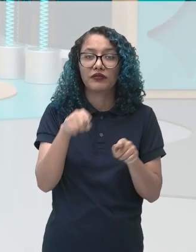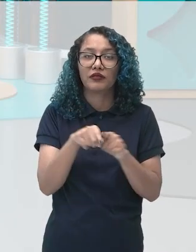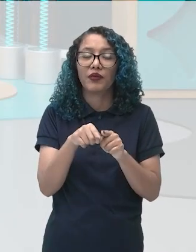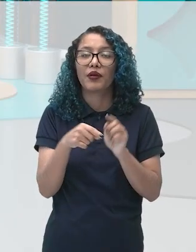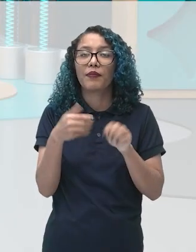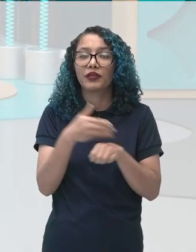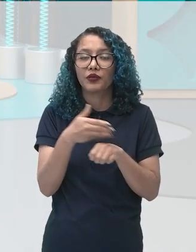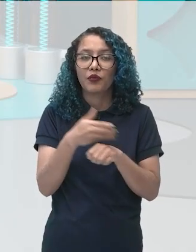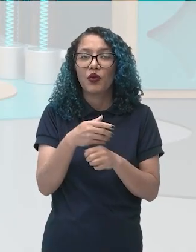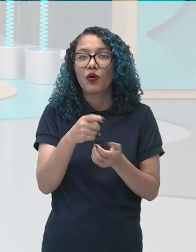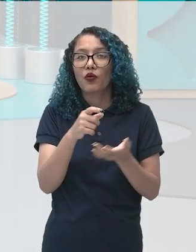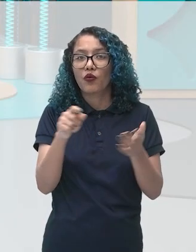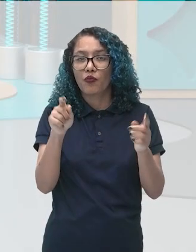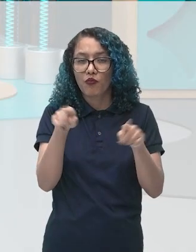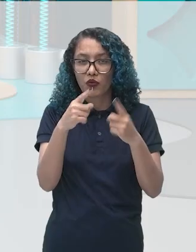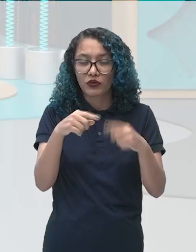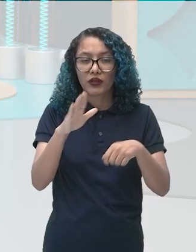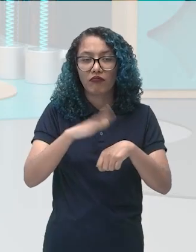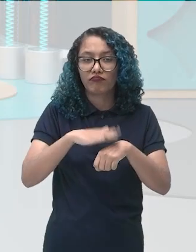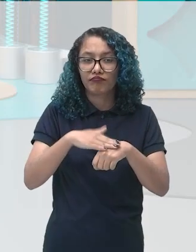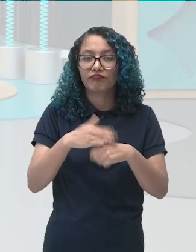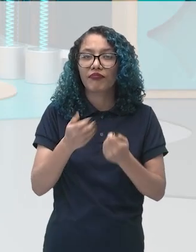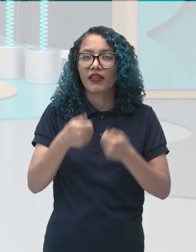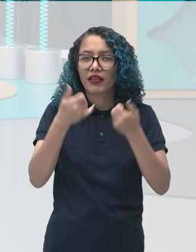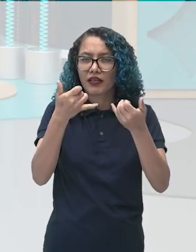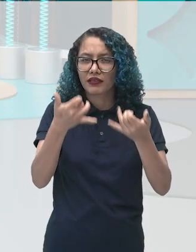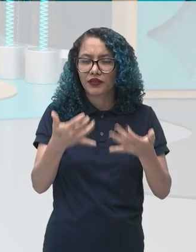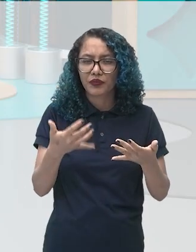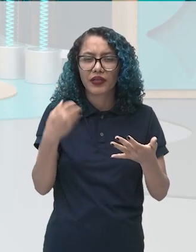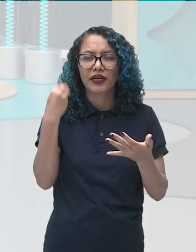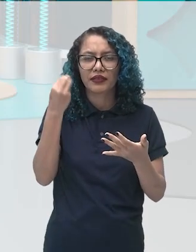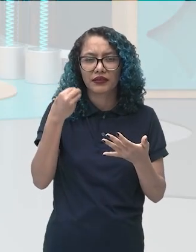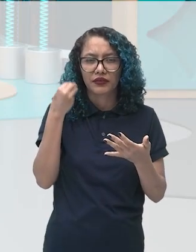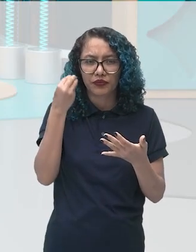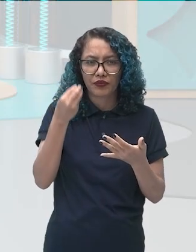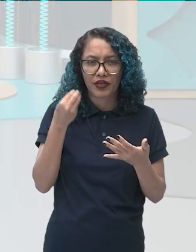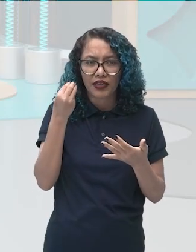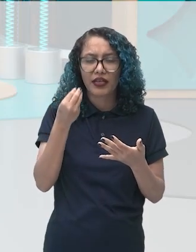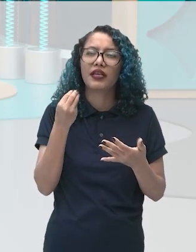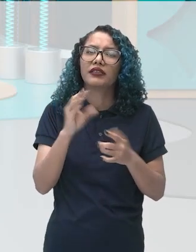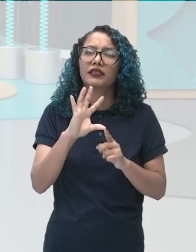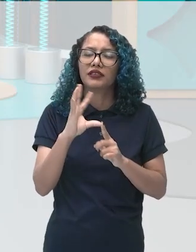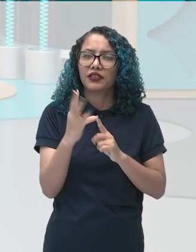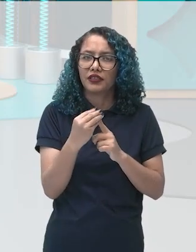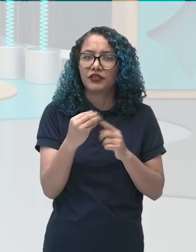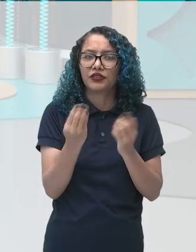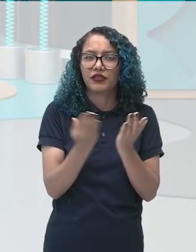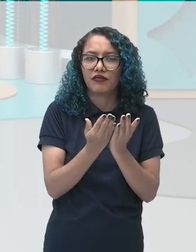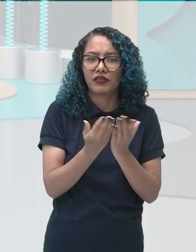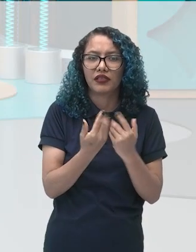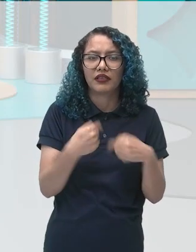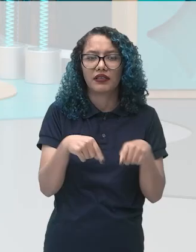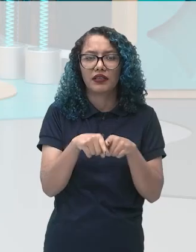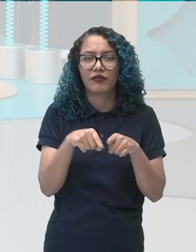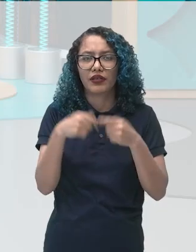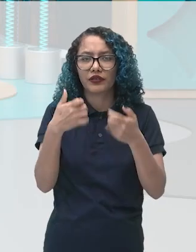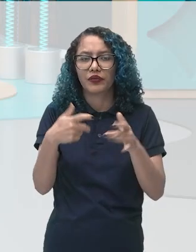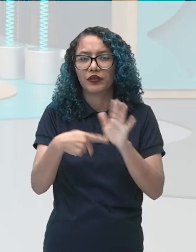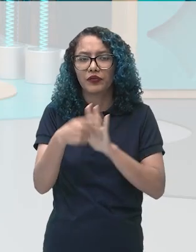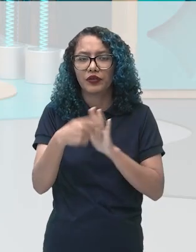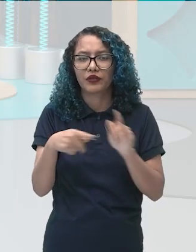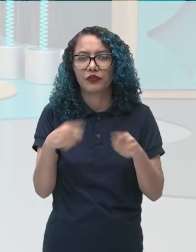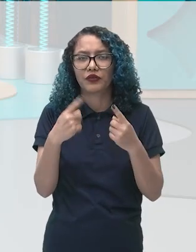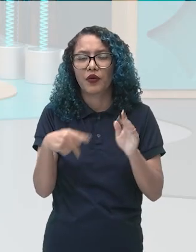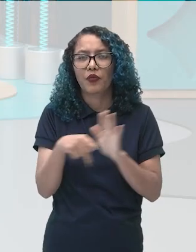própria. Nesta conversa, ela compartilha passagens de sua experiência como artista gospel, assim como os projetos musicais